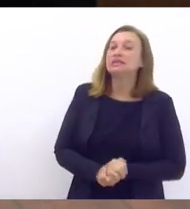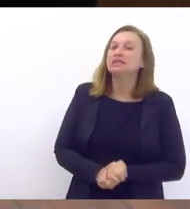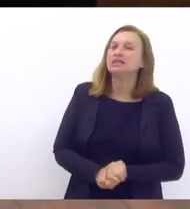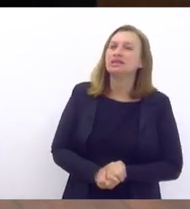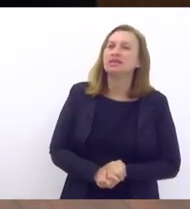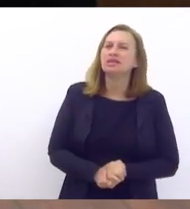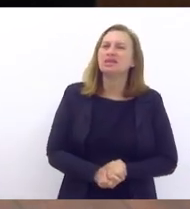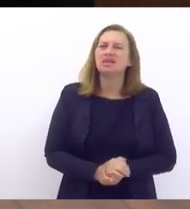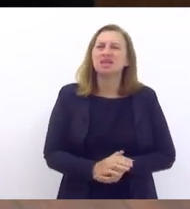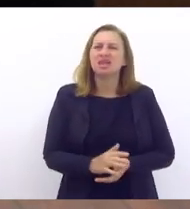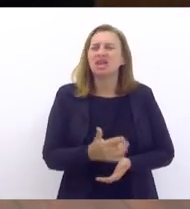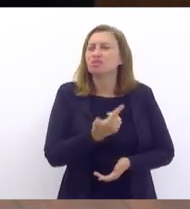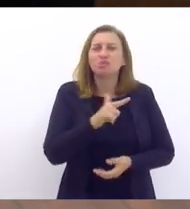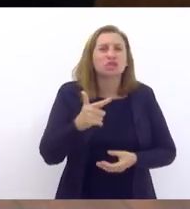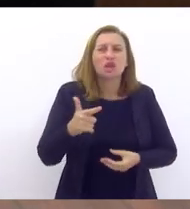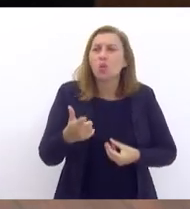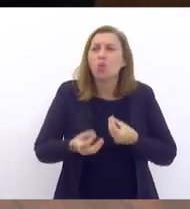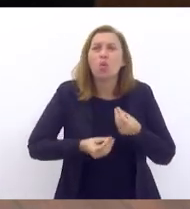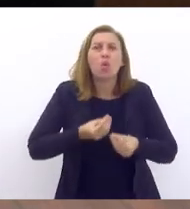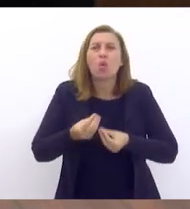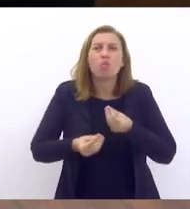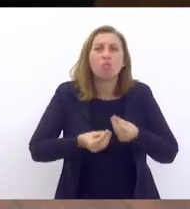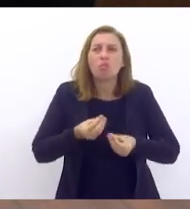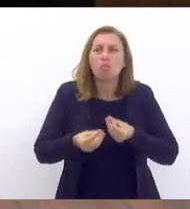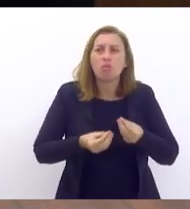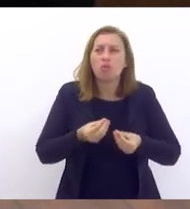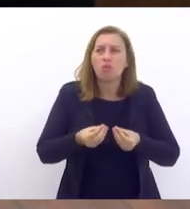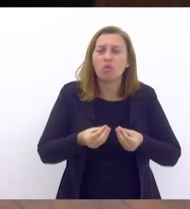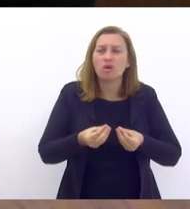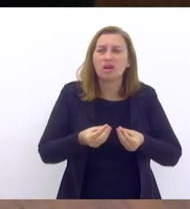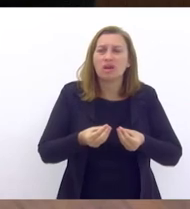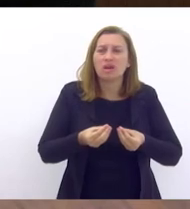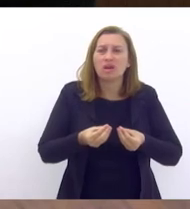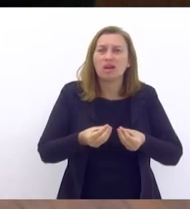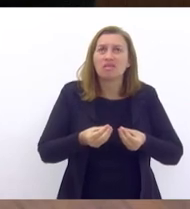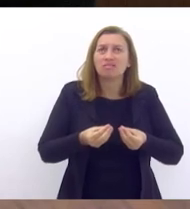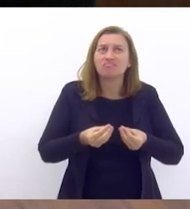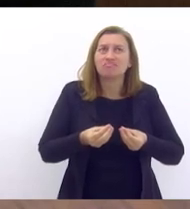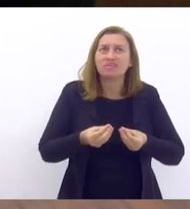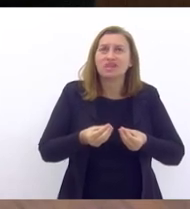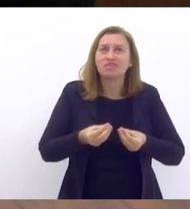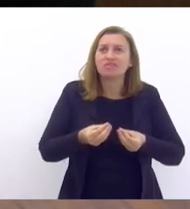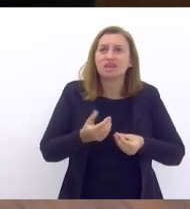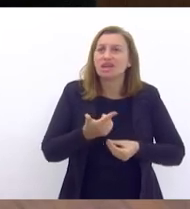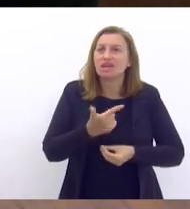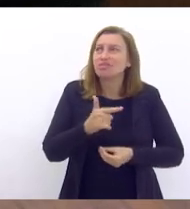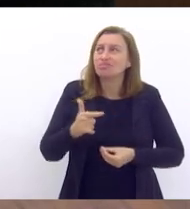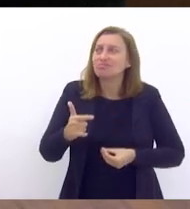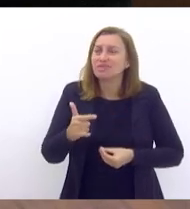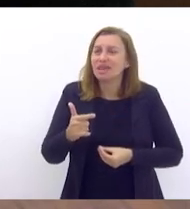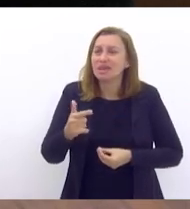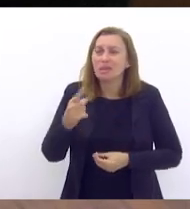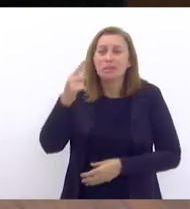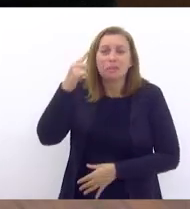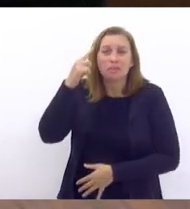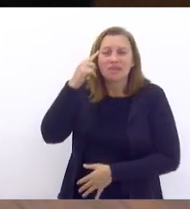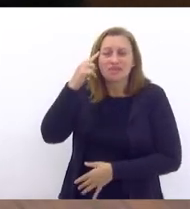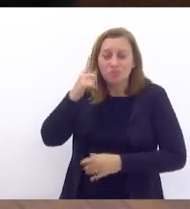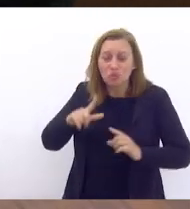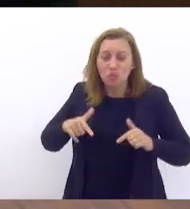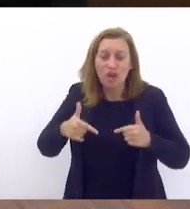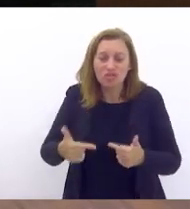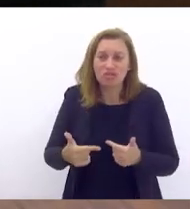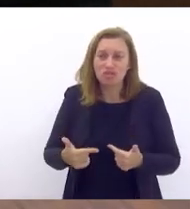Aparentemente, ele já não tem condições de autodeterminação. Ele já não é mais senhor de suas